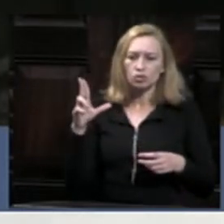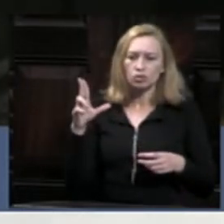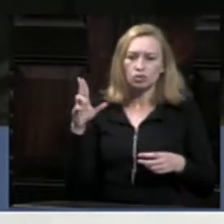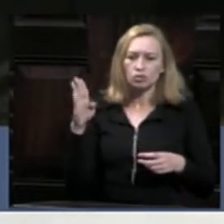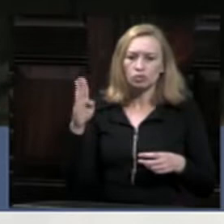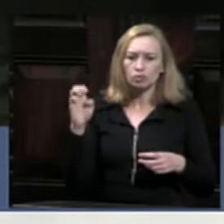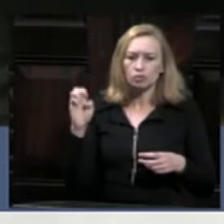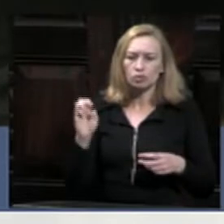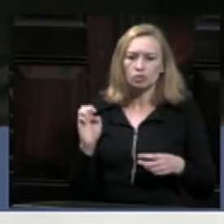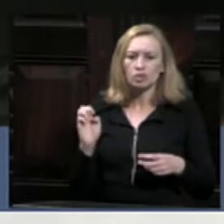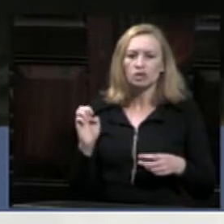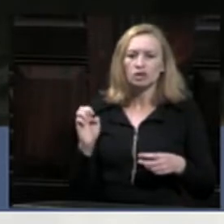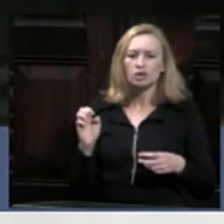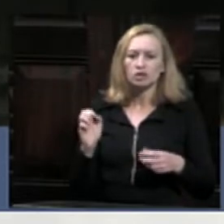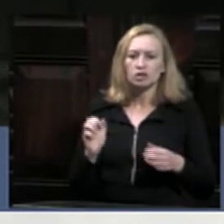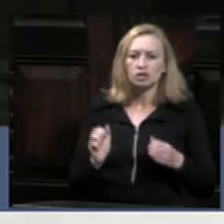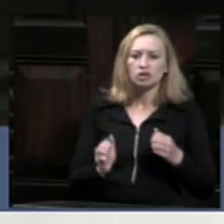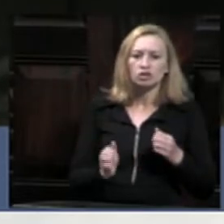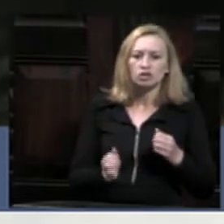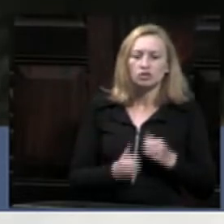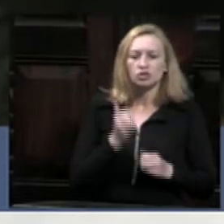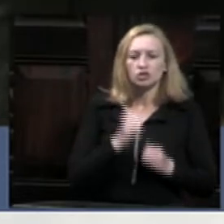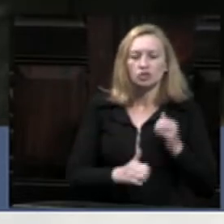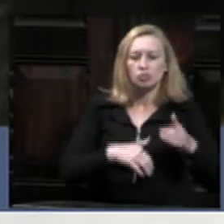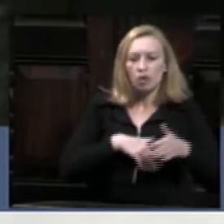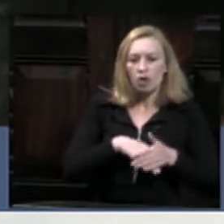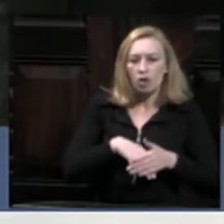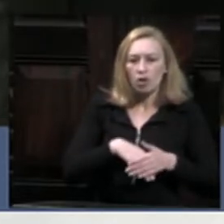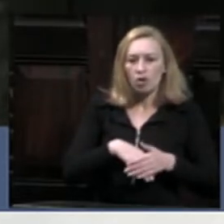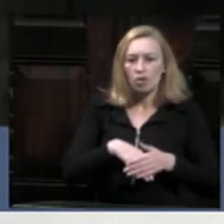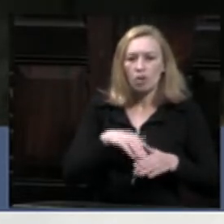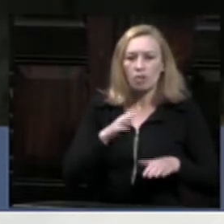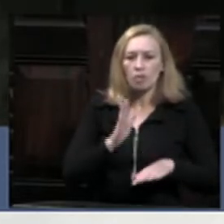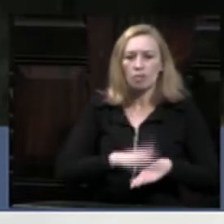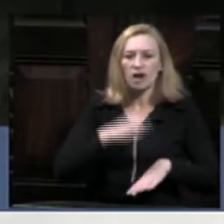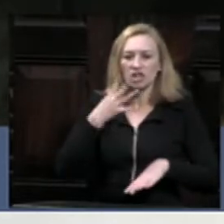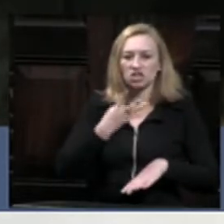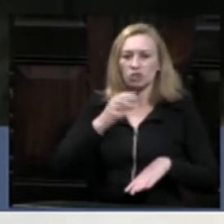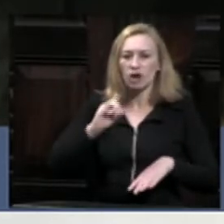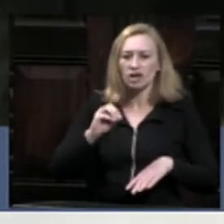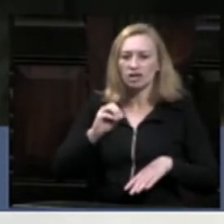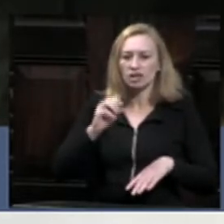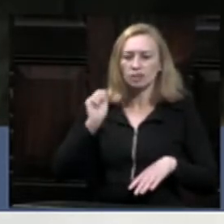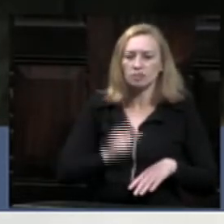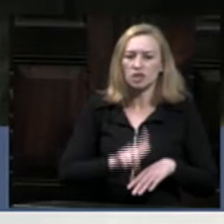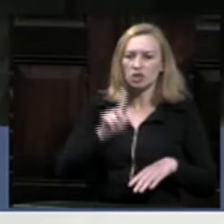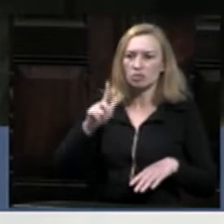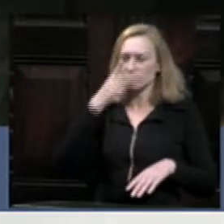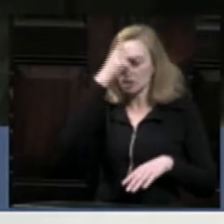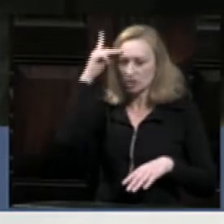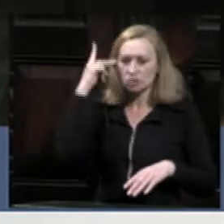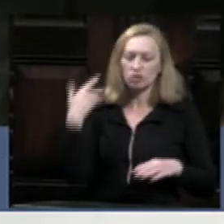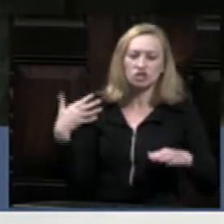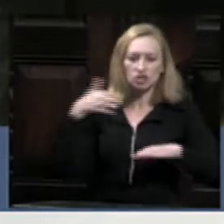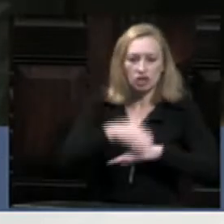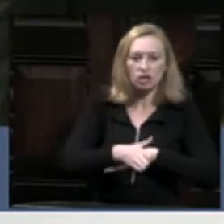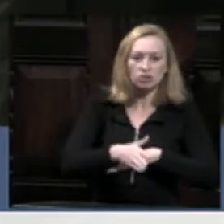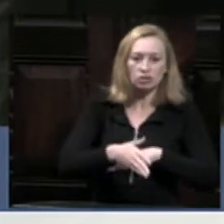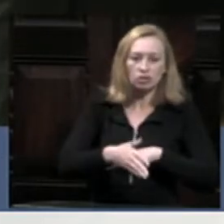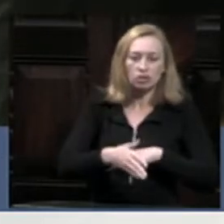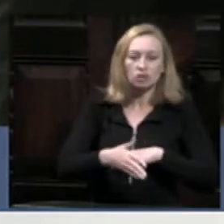o próprio Flamengo tem colocado em todos os últimos jogos mais de 40 mil espectadores no Maracanã